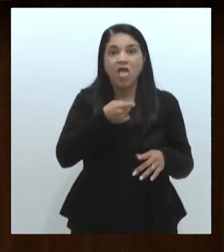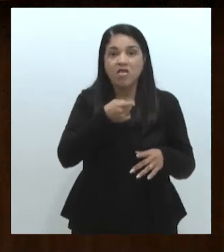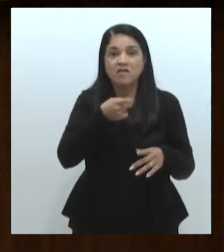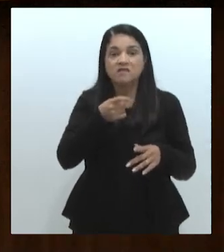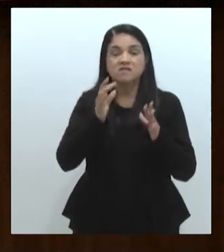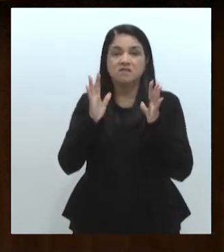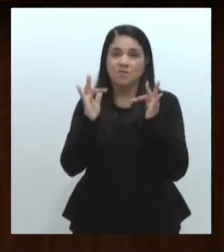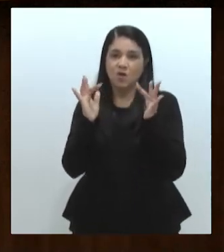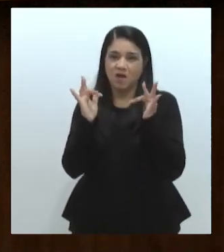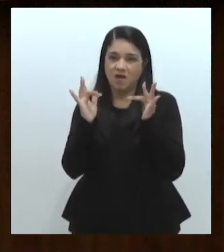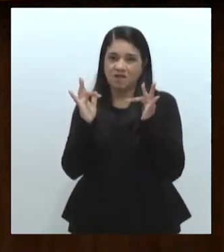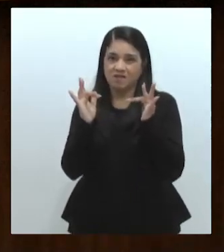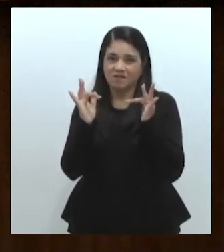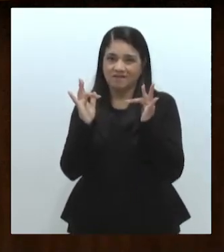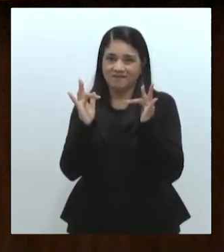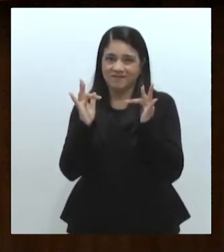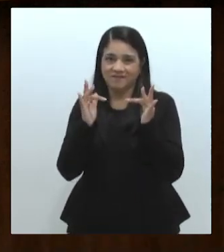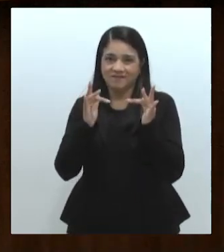ex-namorada.